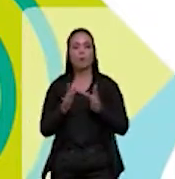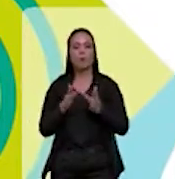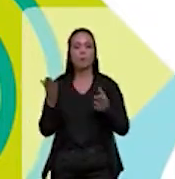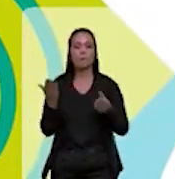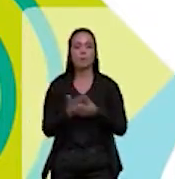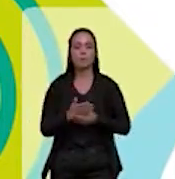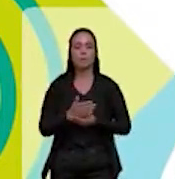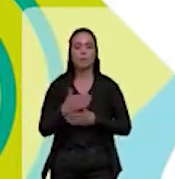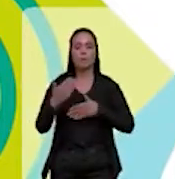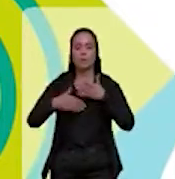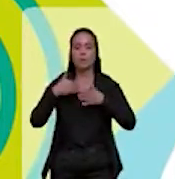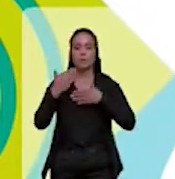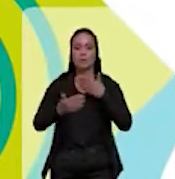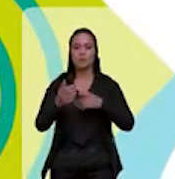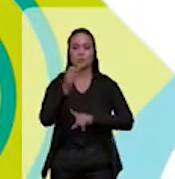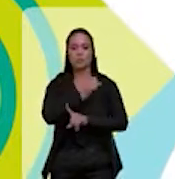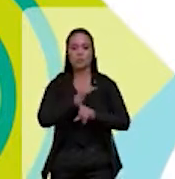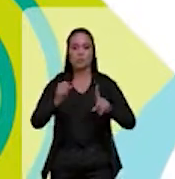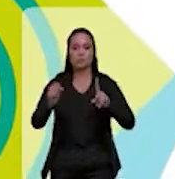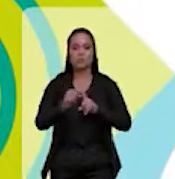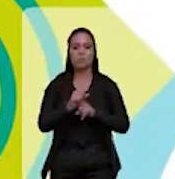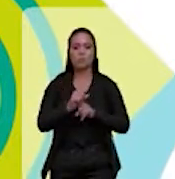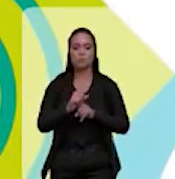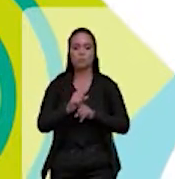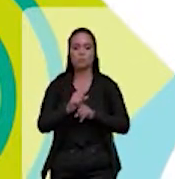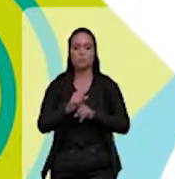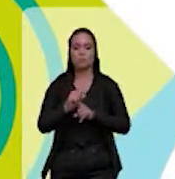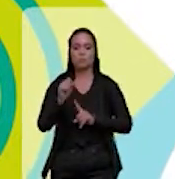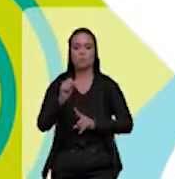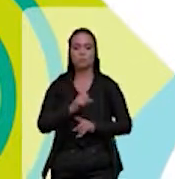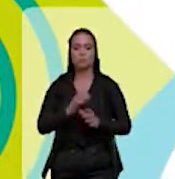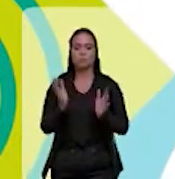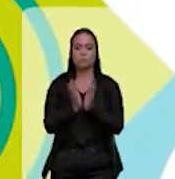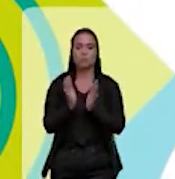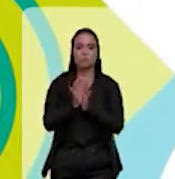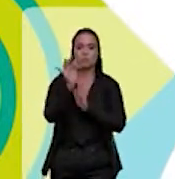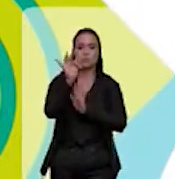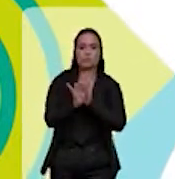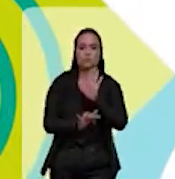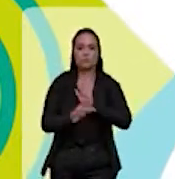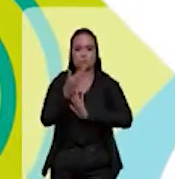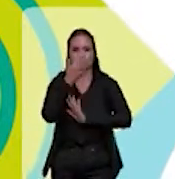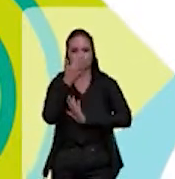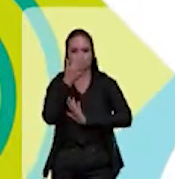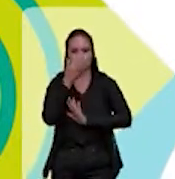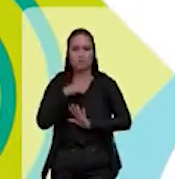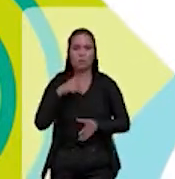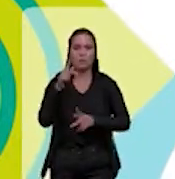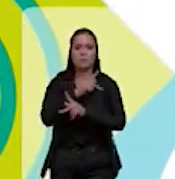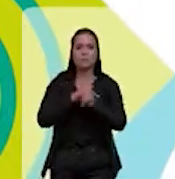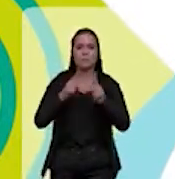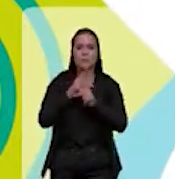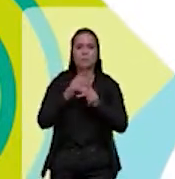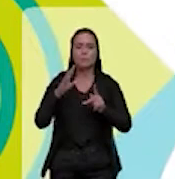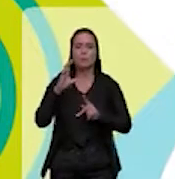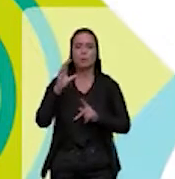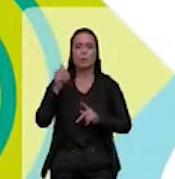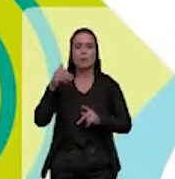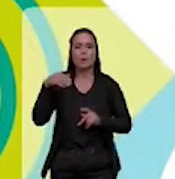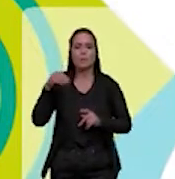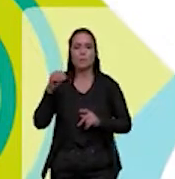com o processo social no caso do conjunto de textos agraciados dos agraciados com o prêmio Camões